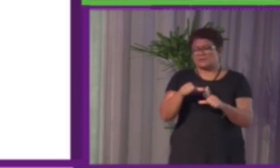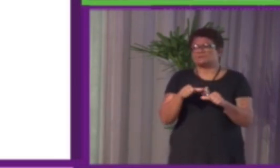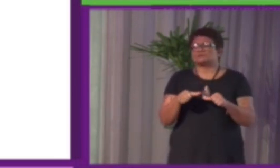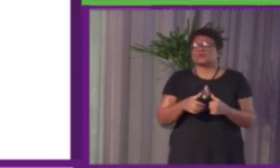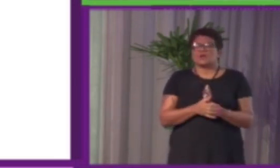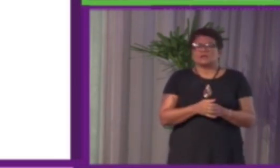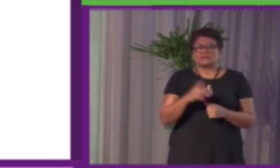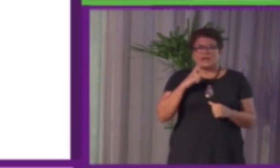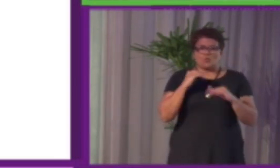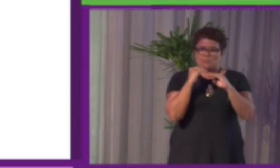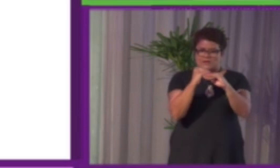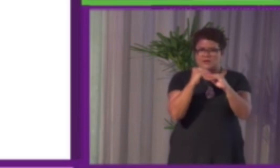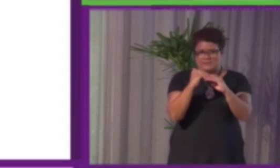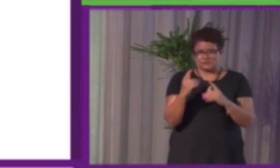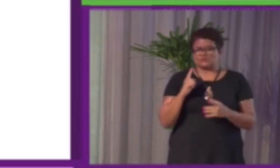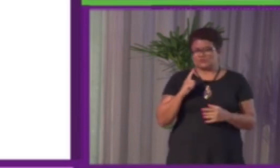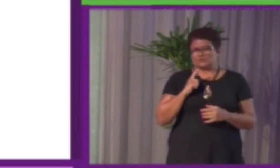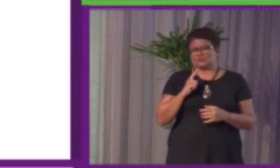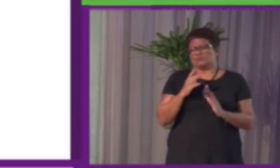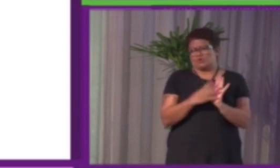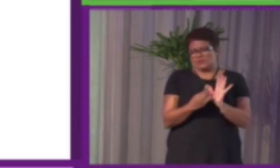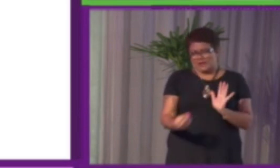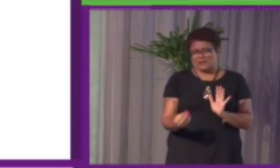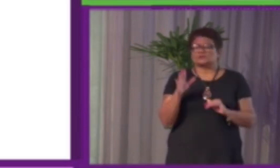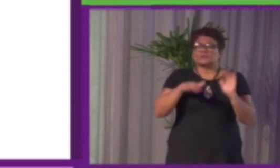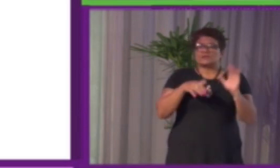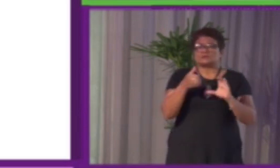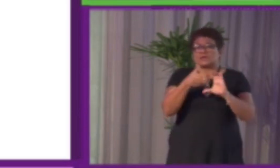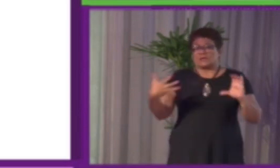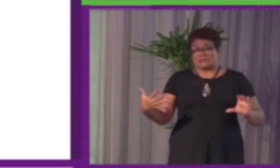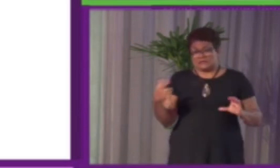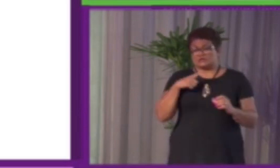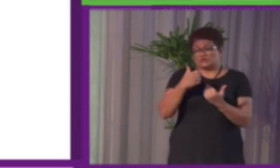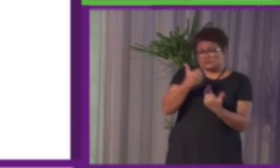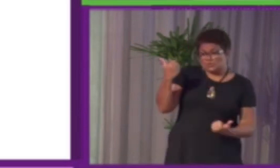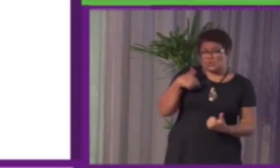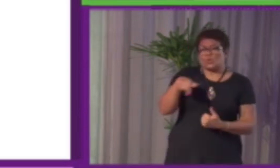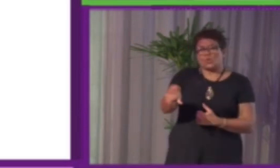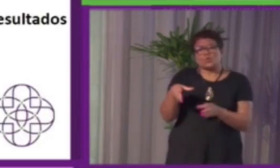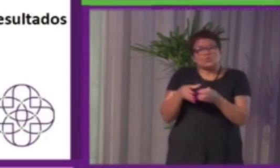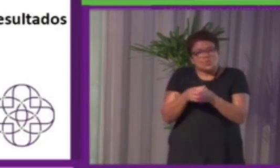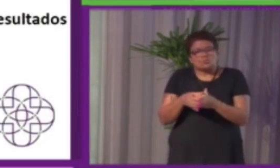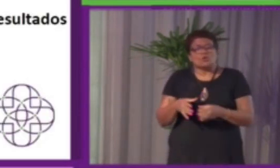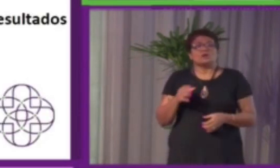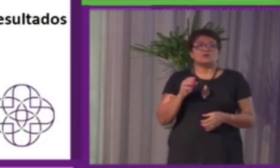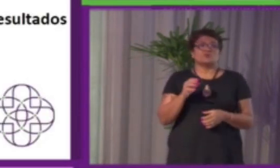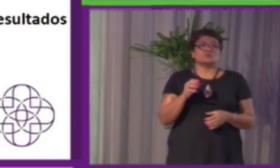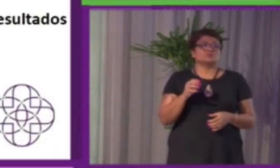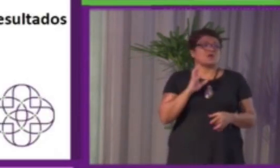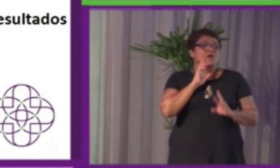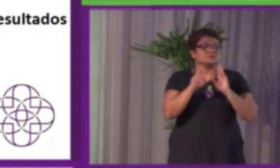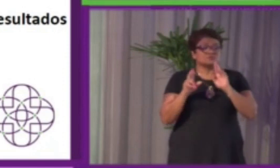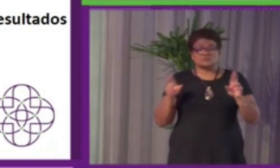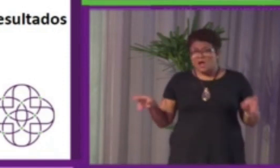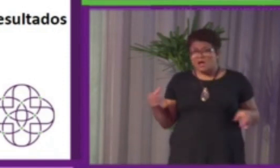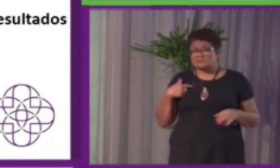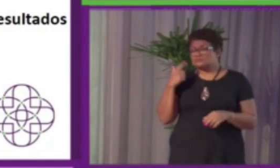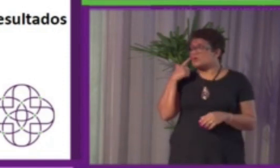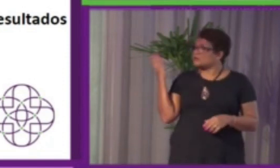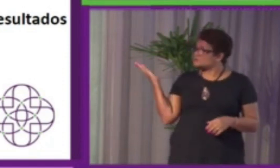em função das características desse subgrupo. E os resultados, eles são assim, os resultados, eles